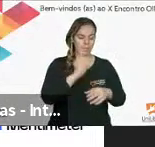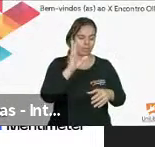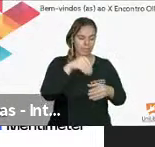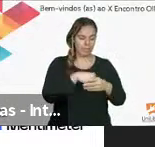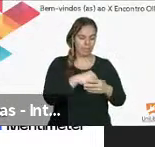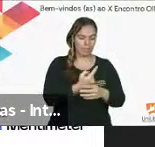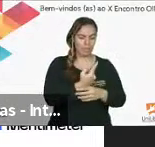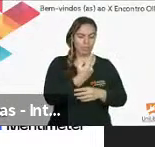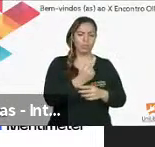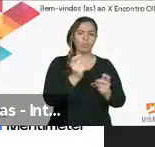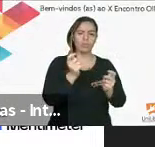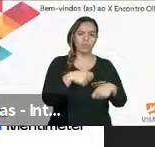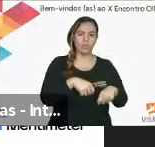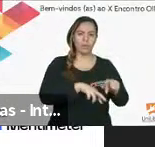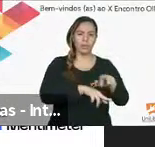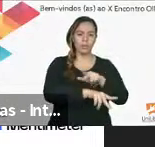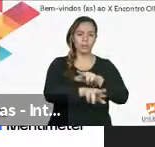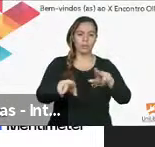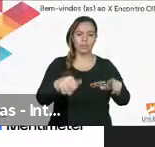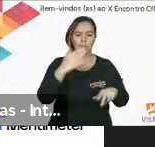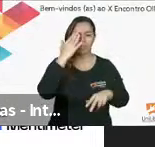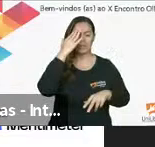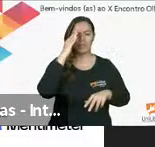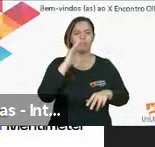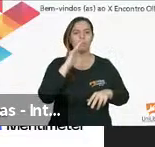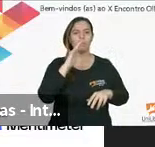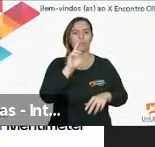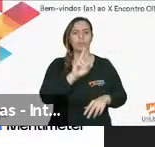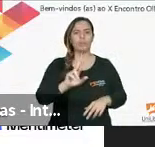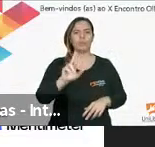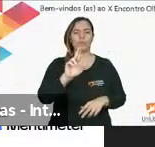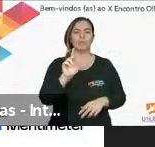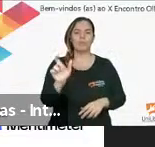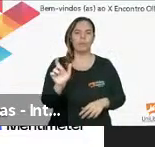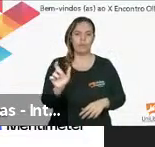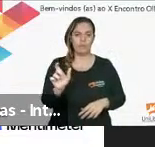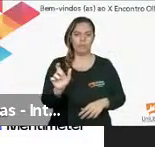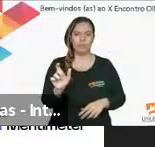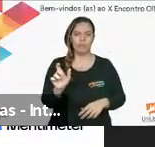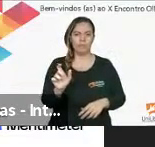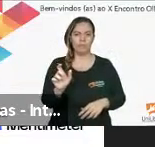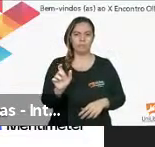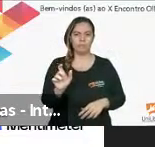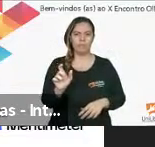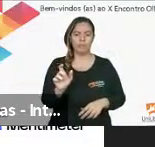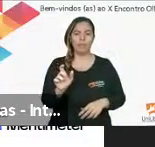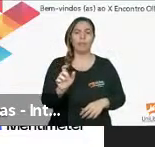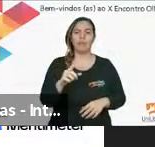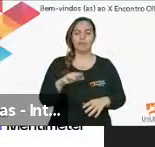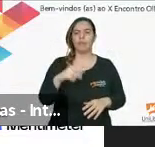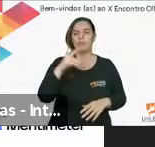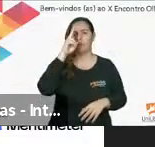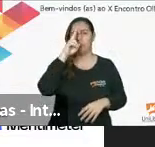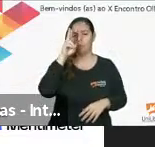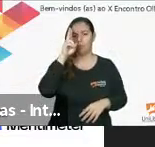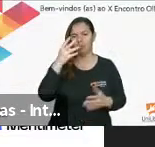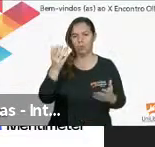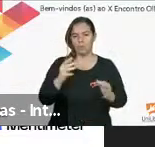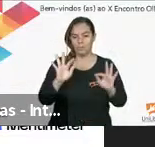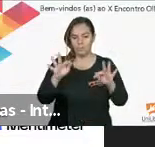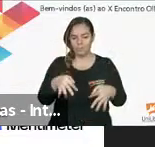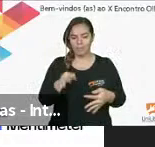pode ter diferentes entendimentos ou uso dessas palavras. Se isso, eu lembro agora, só para terminar